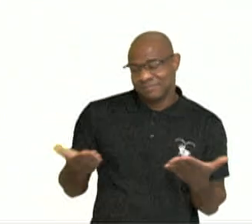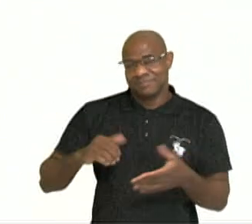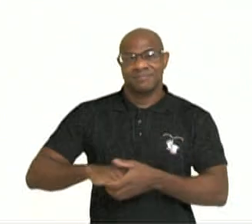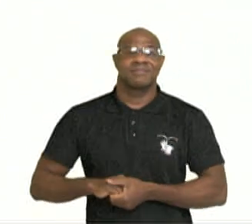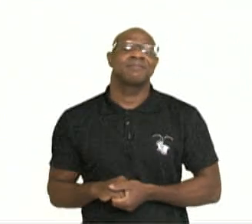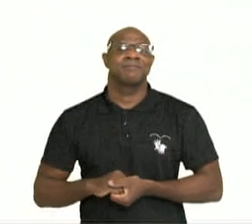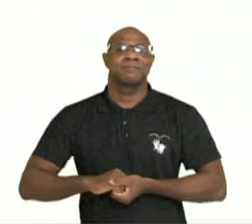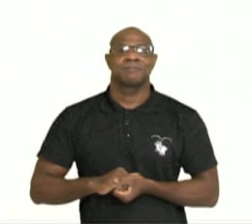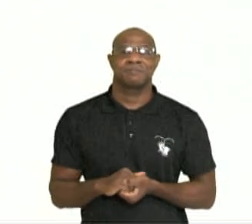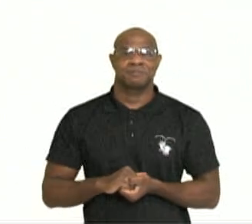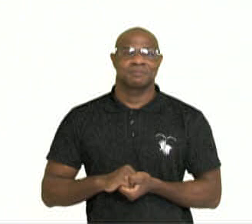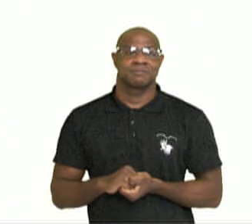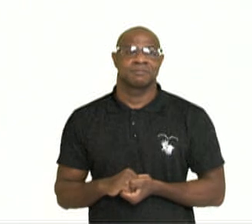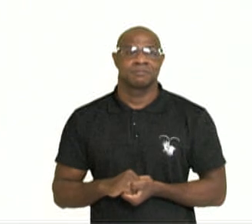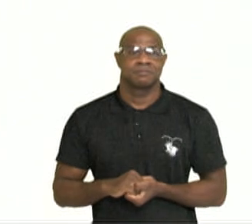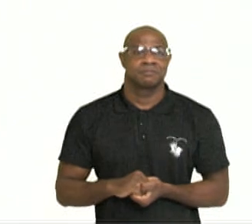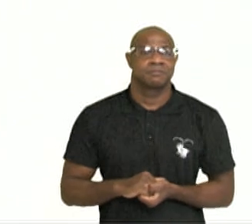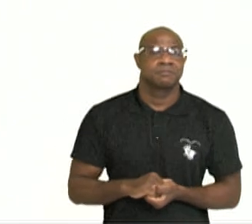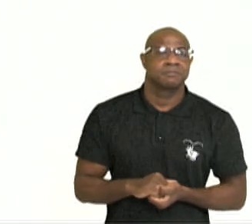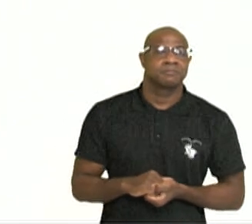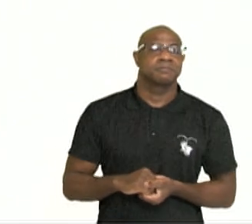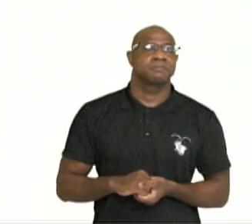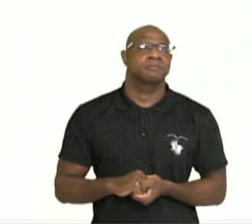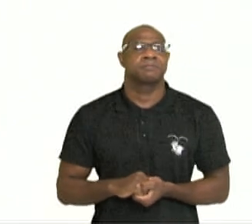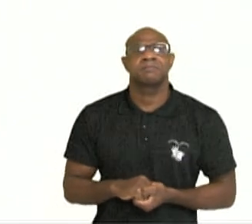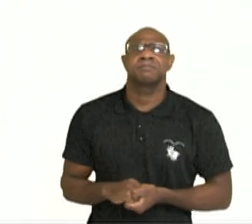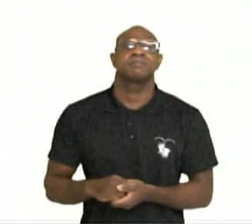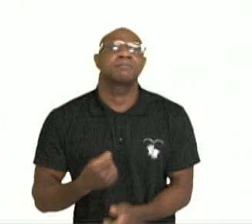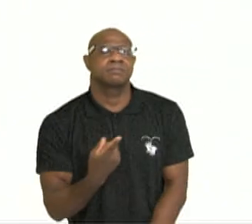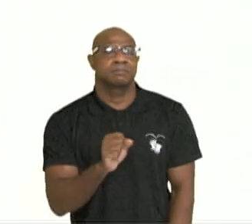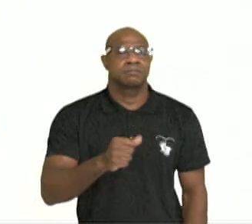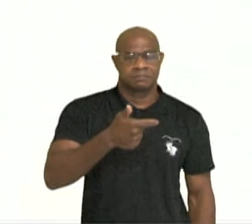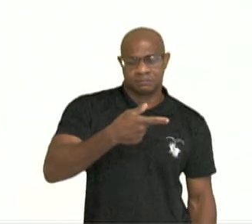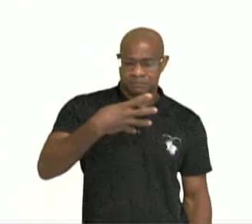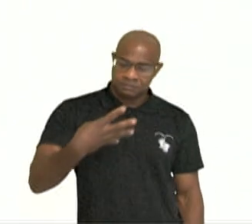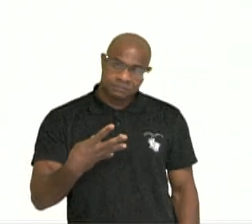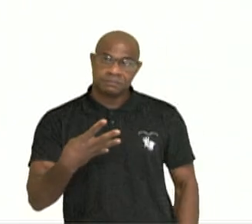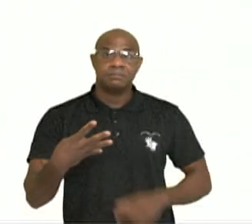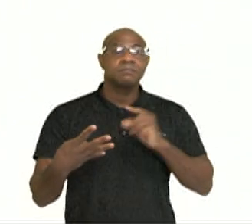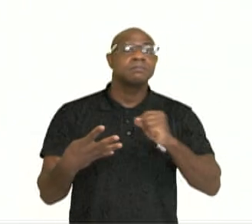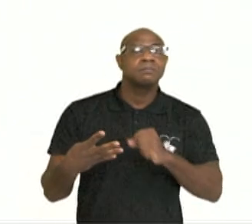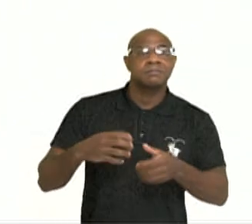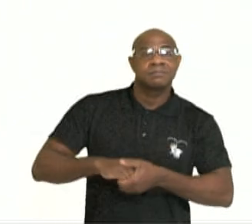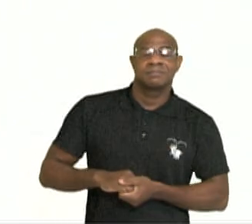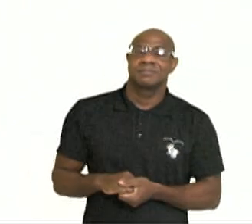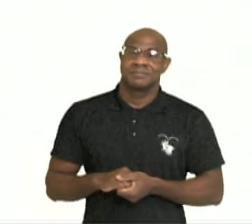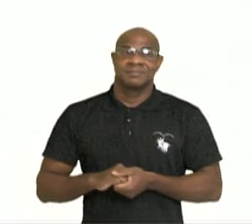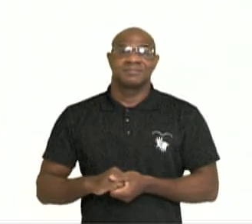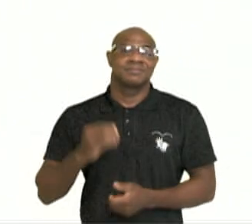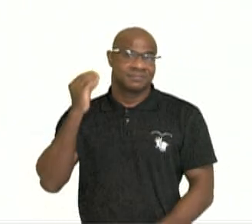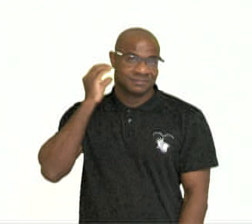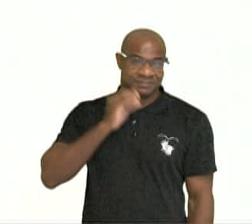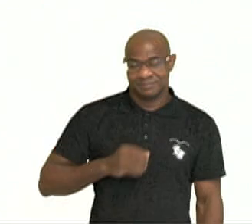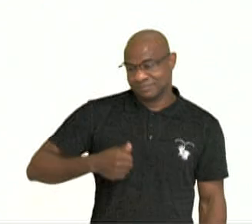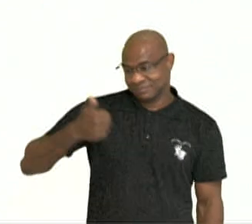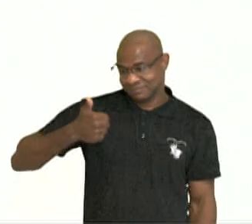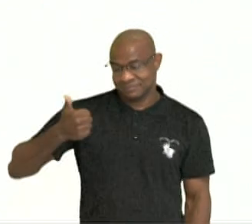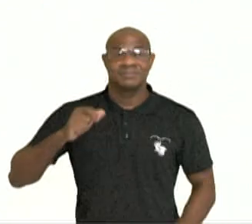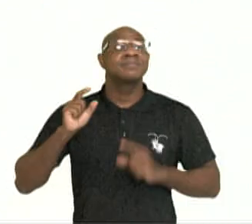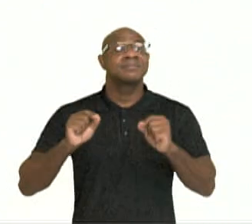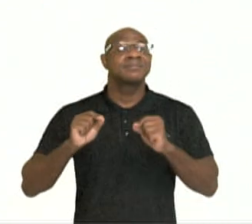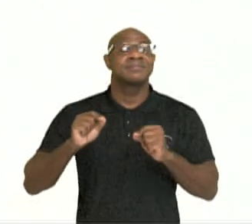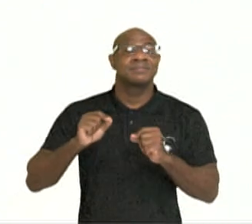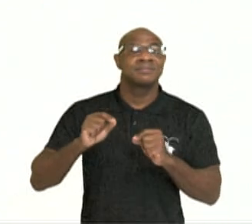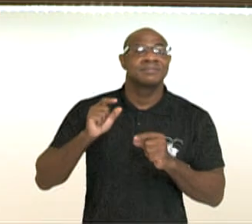fora dessa elaboração. Em 1824, então, Dom Pedro I ele vai outorgar a